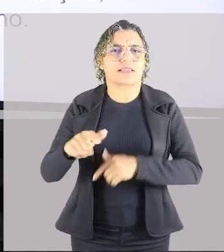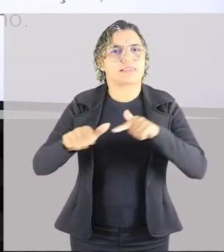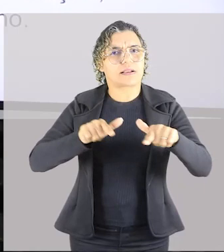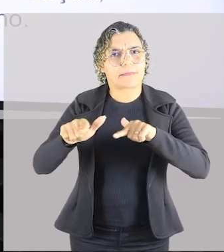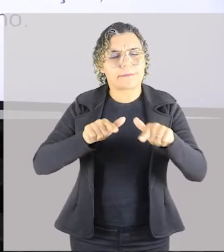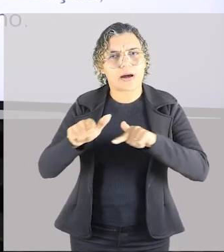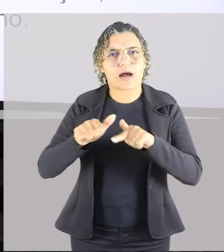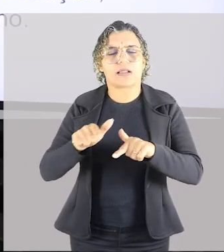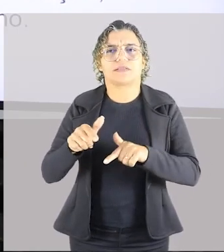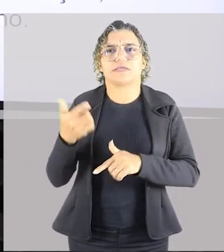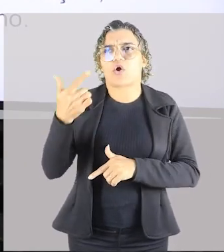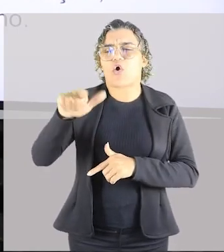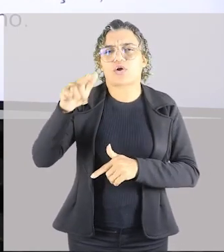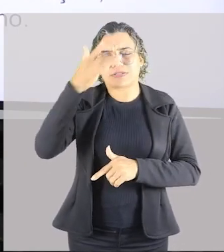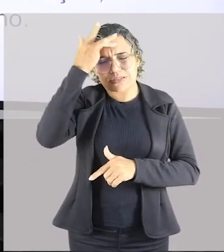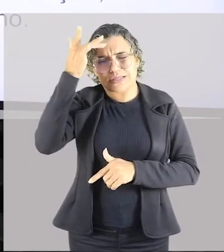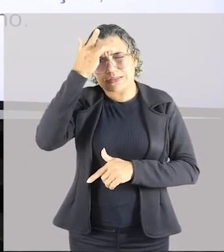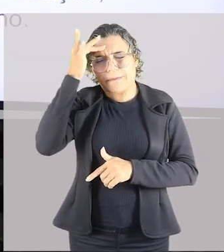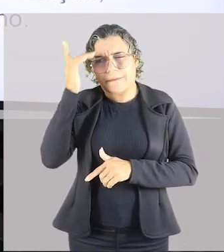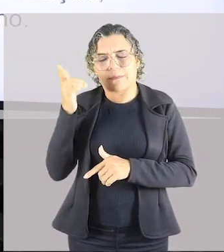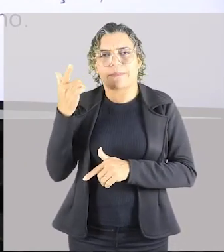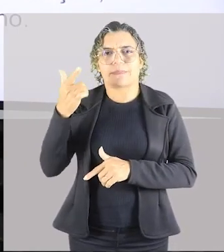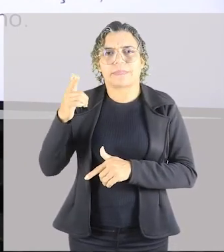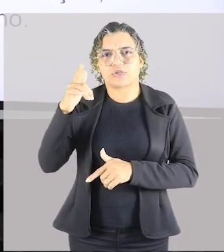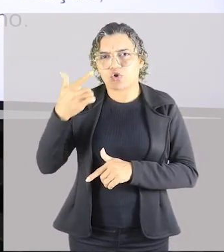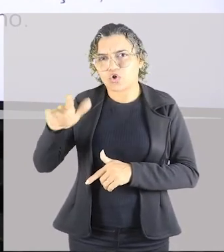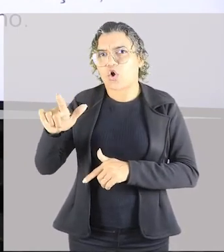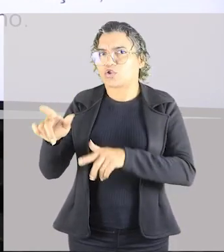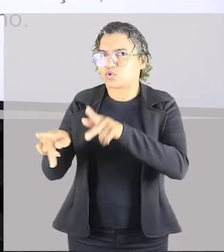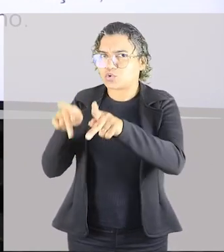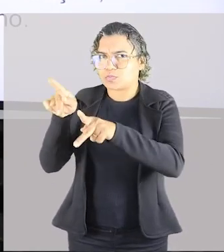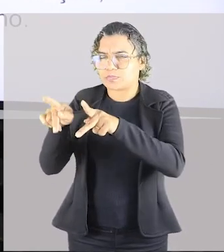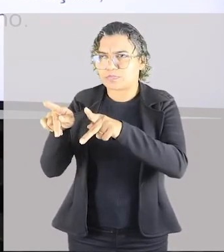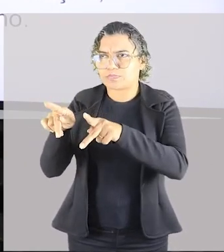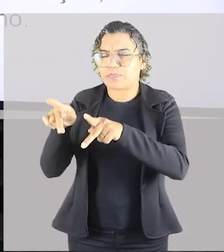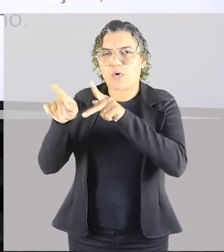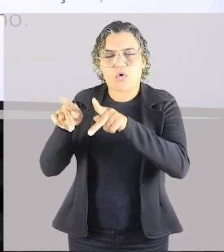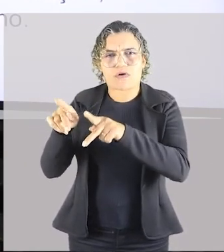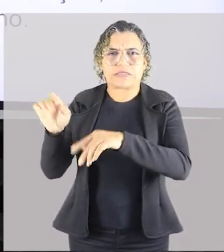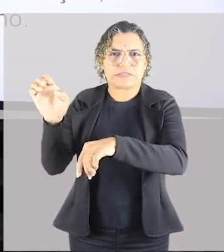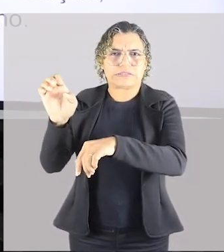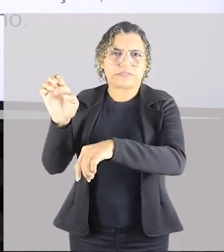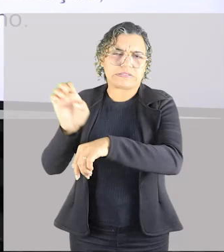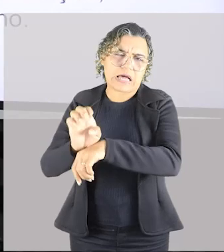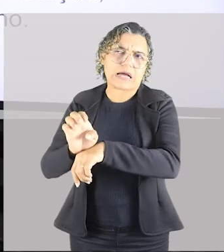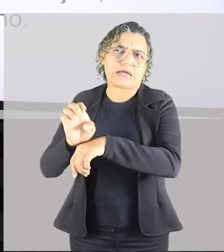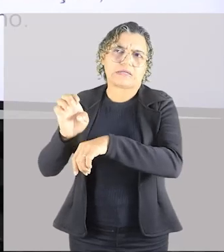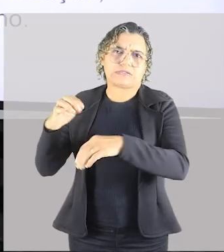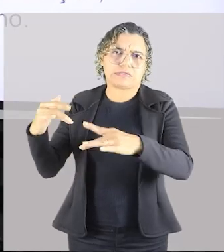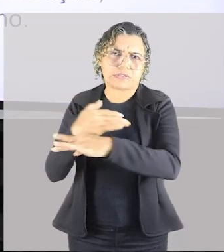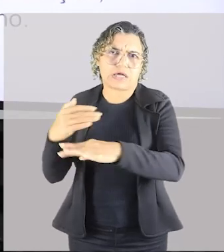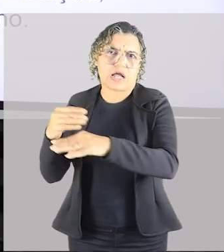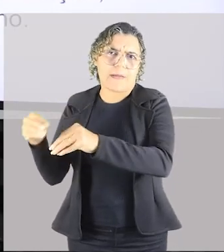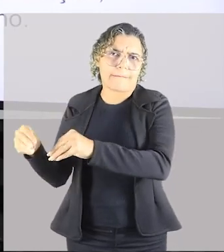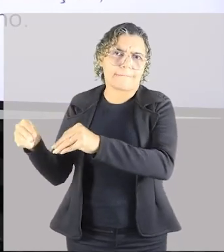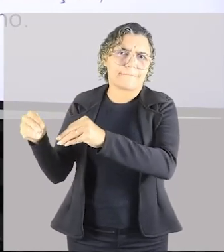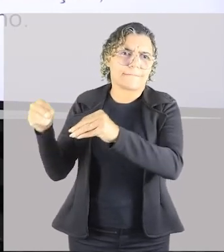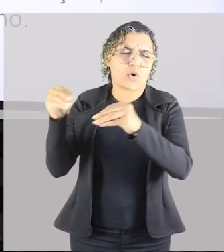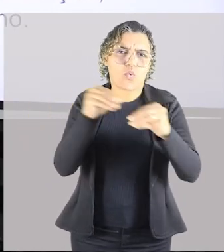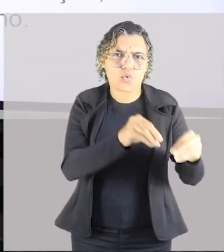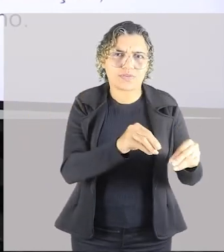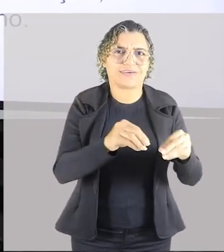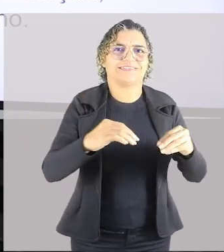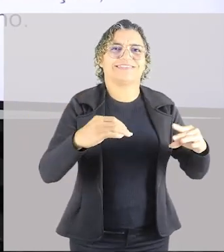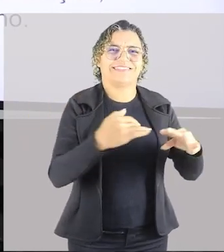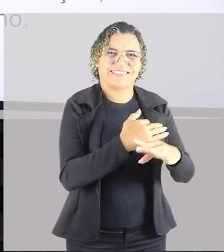atrai populações de outras regiões, principalmente regiões com maior desigualdade. Tu tem pessoas do campo saindo para as cidades, isso a gente configura como